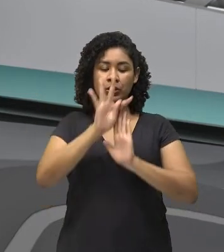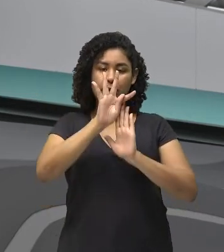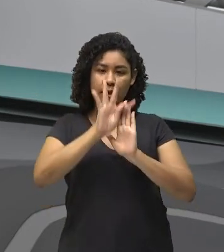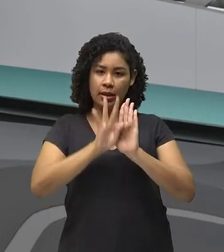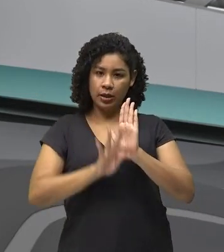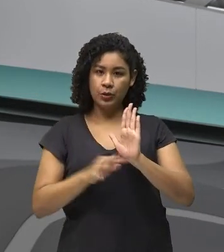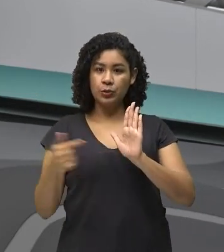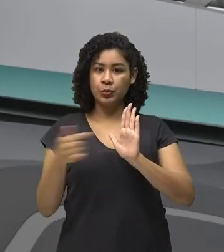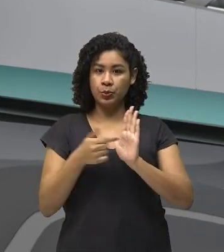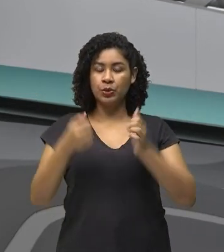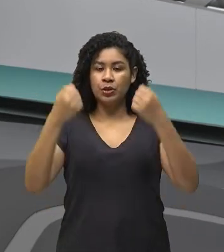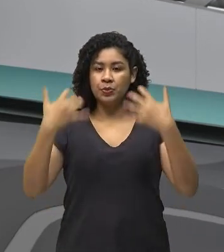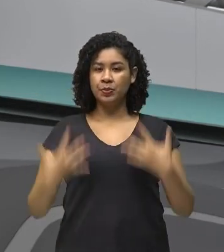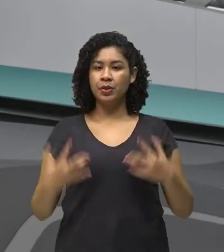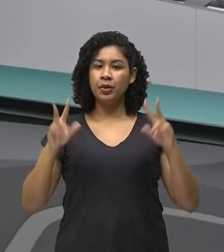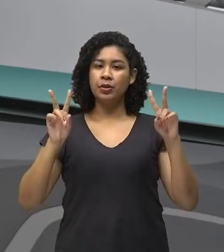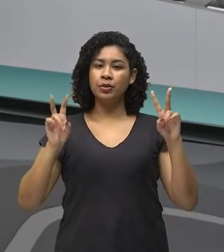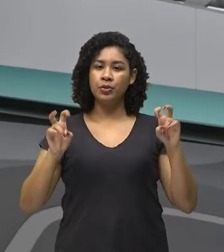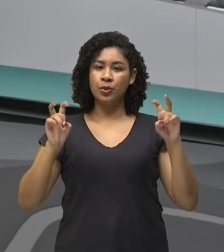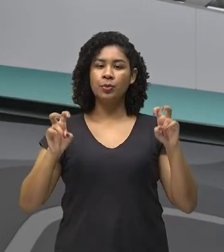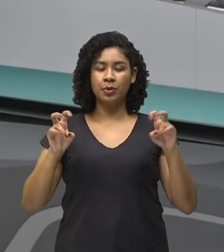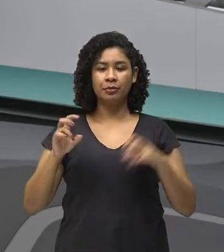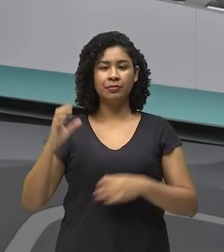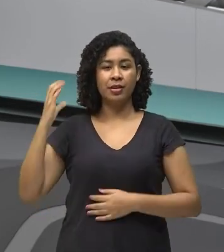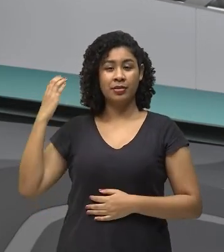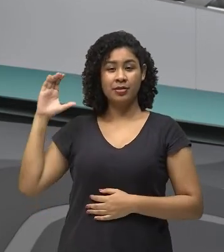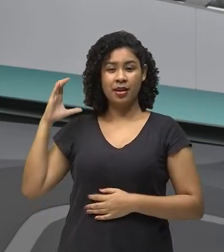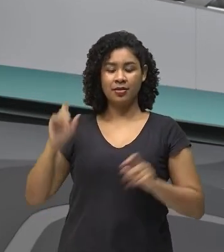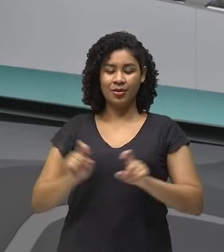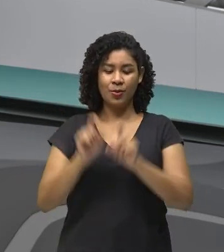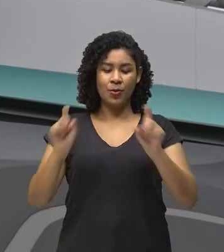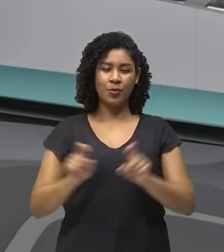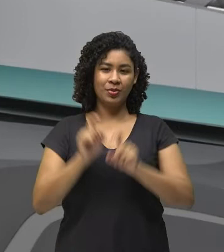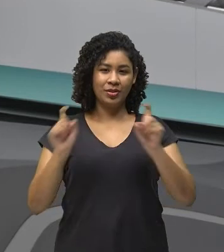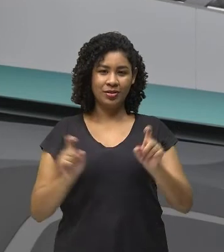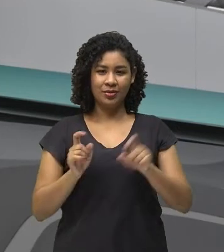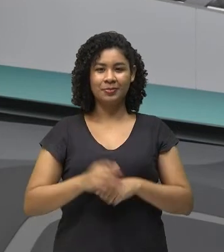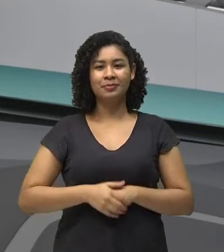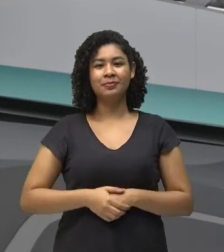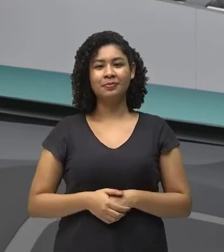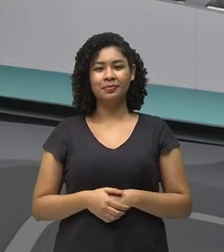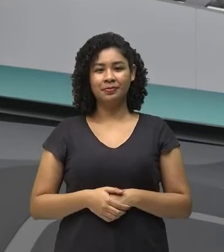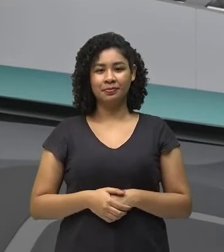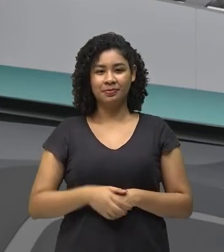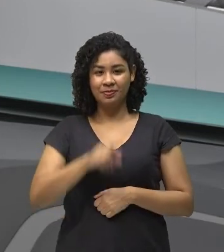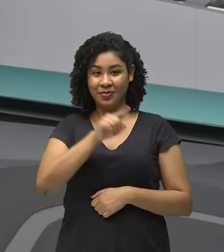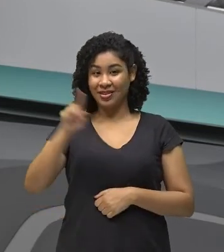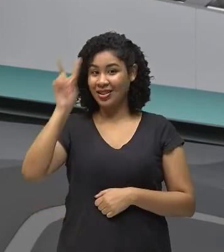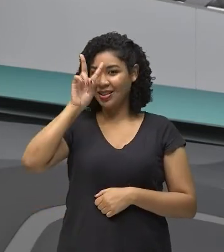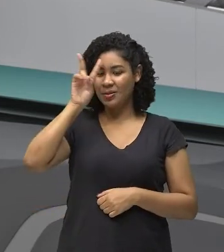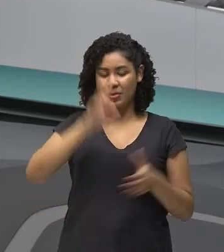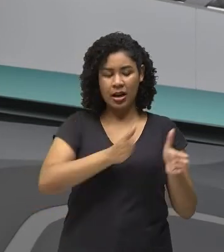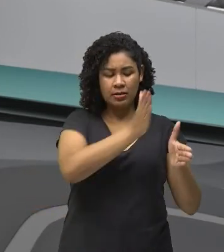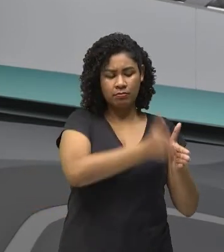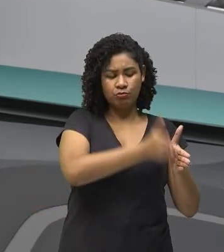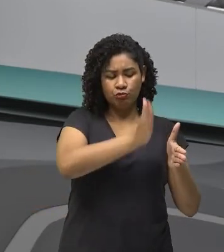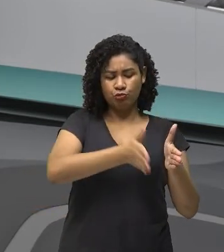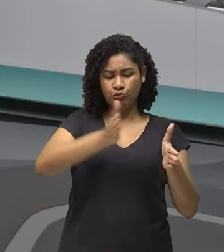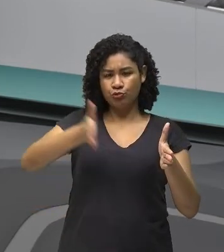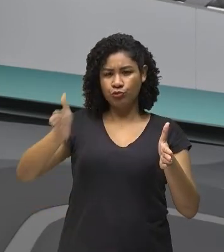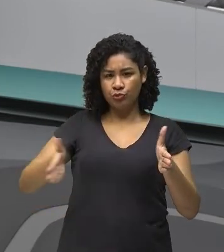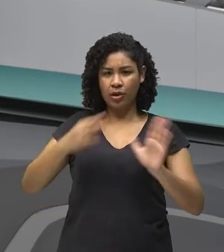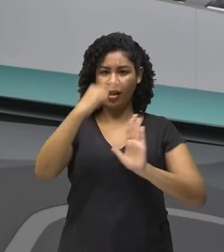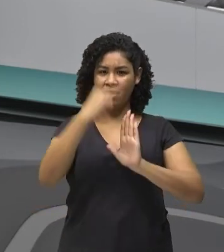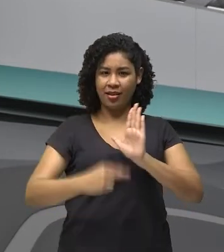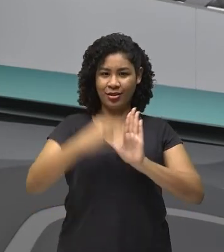fala de computer science, ciência da computação. Então, só para a gente relembrar os passos dessa estratégia de leitura, que a gente